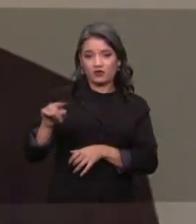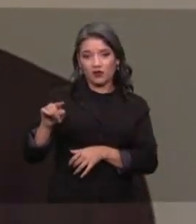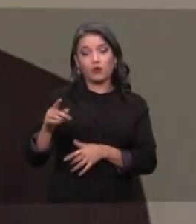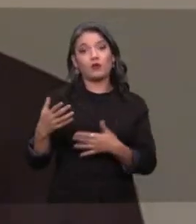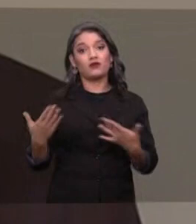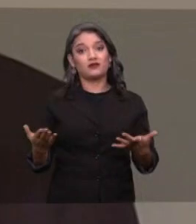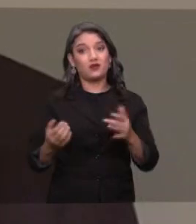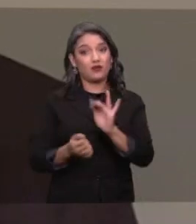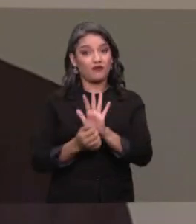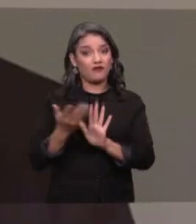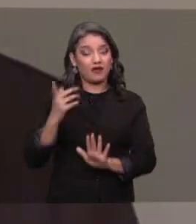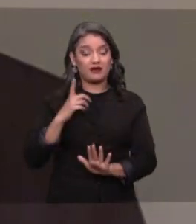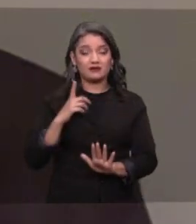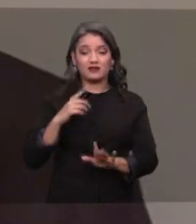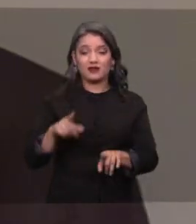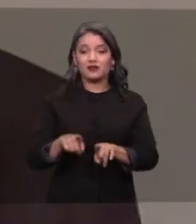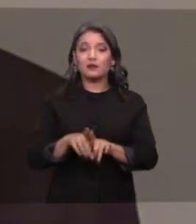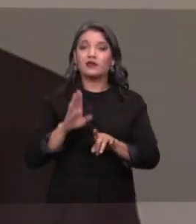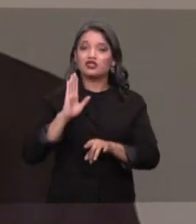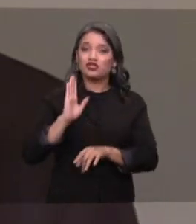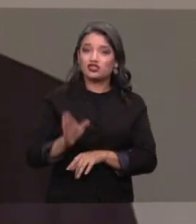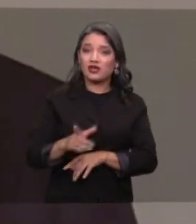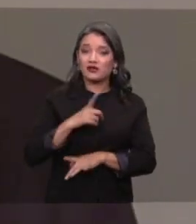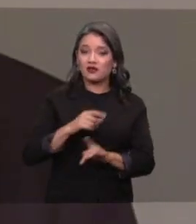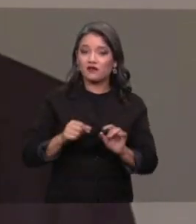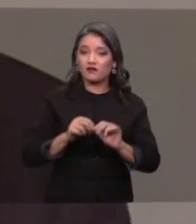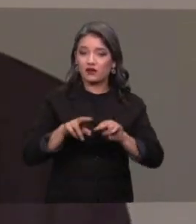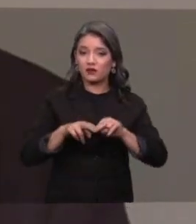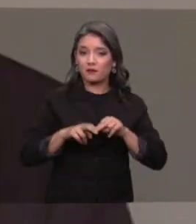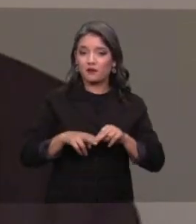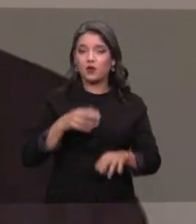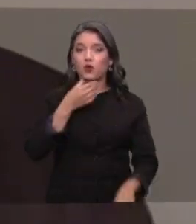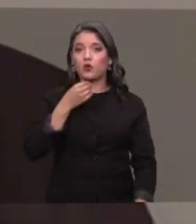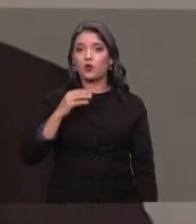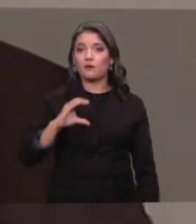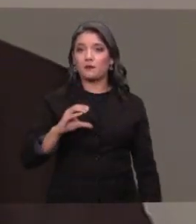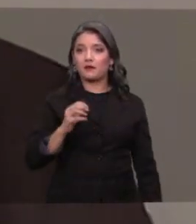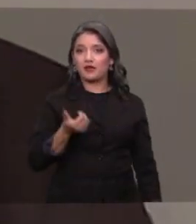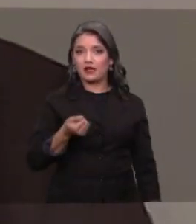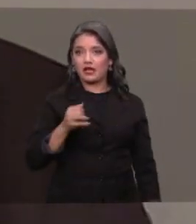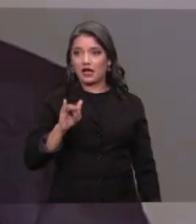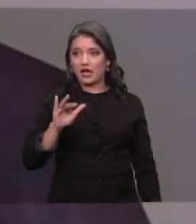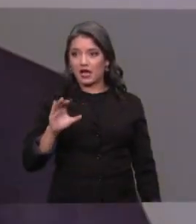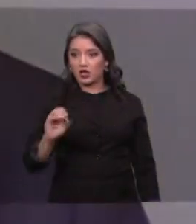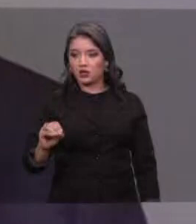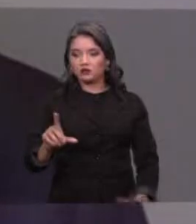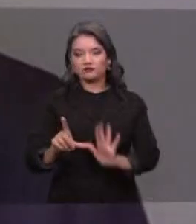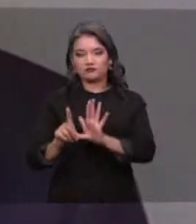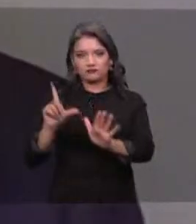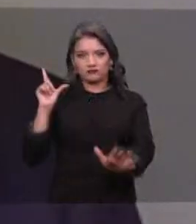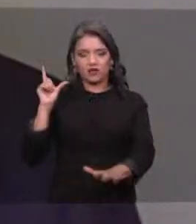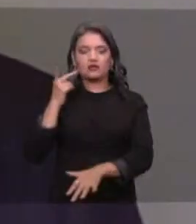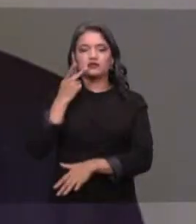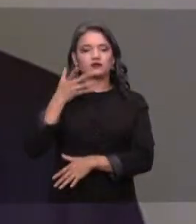com a proficiência de sempre, tratada muito bem pelo colega Caio, que me antecedeu na tribuna.